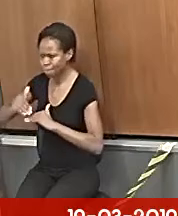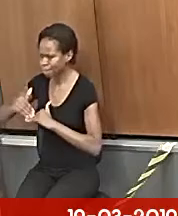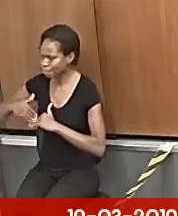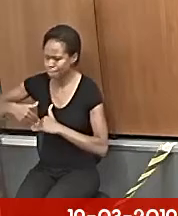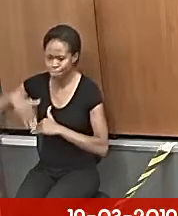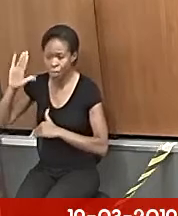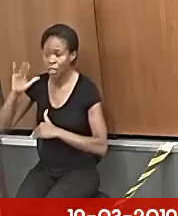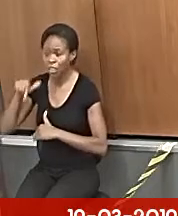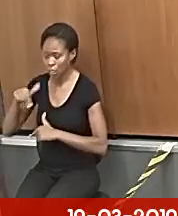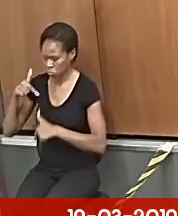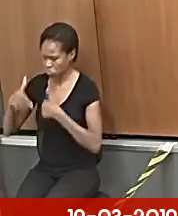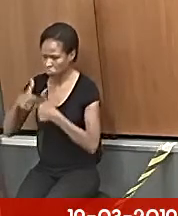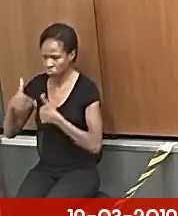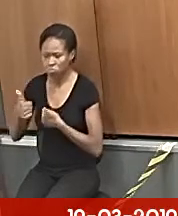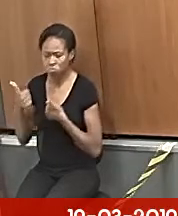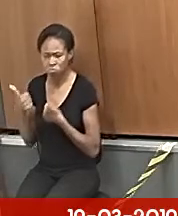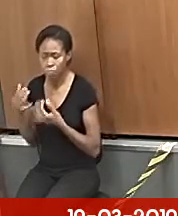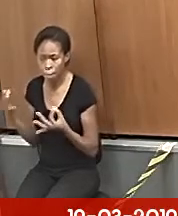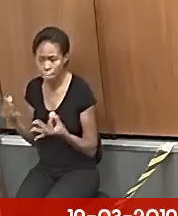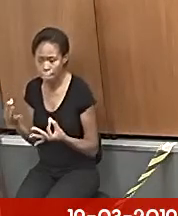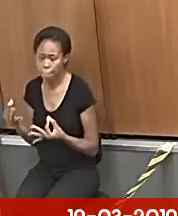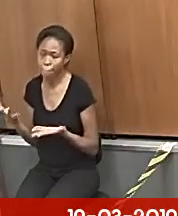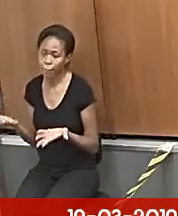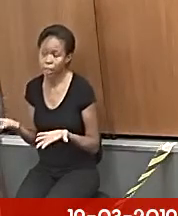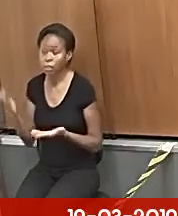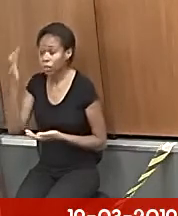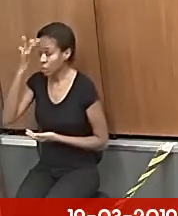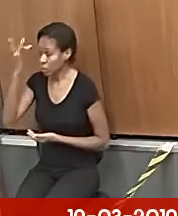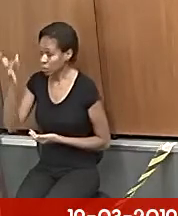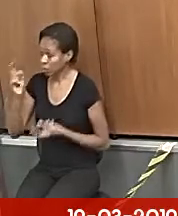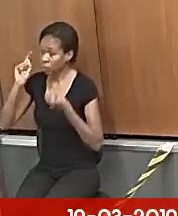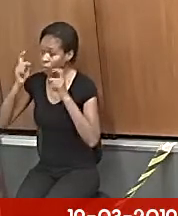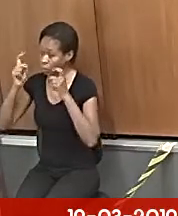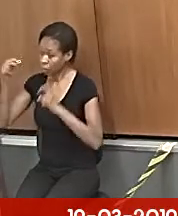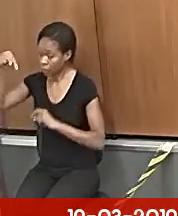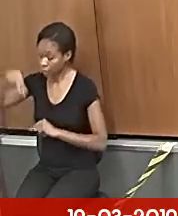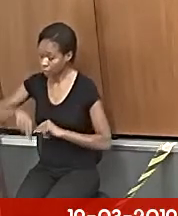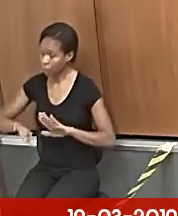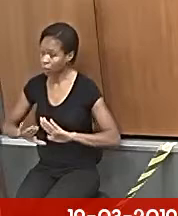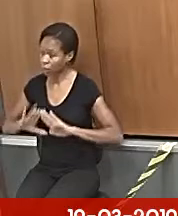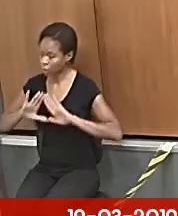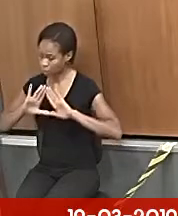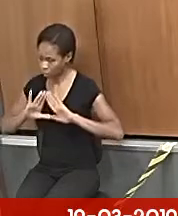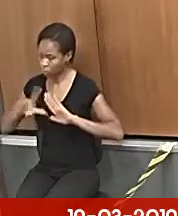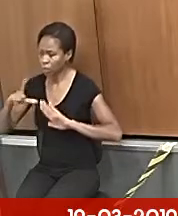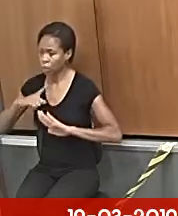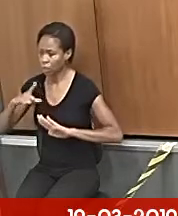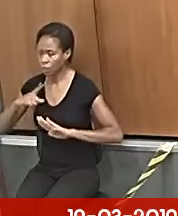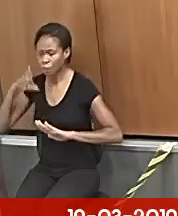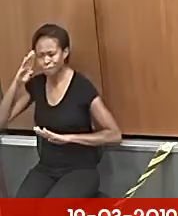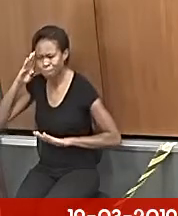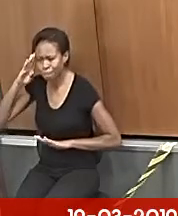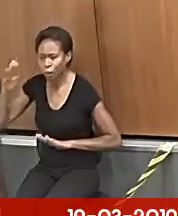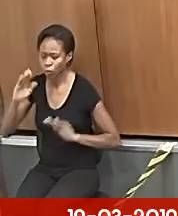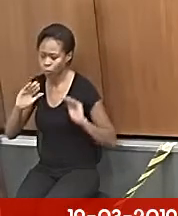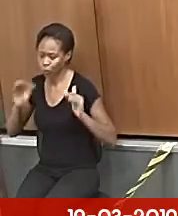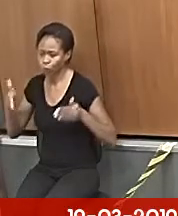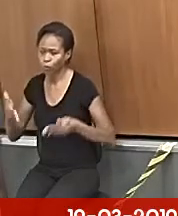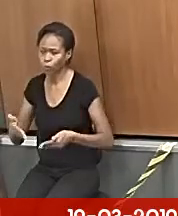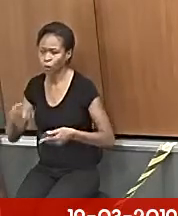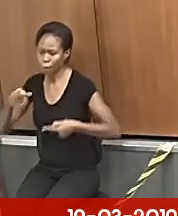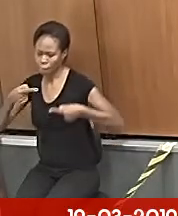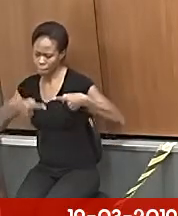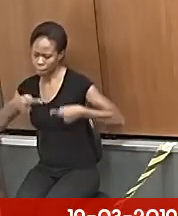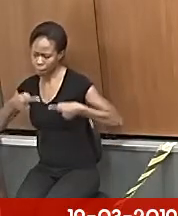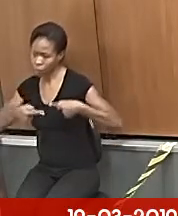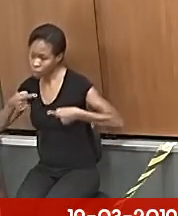exercício da função então amanhã essa audiência que teremos aqui nessa casa terá como principal foco discutir as políticas